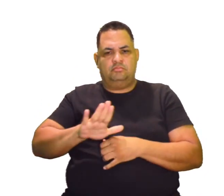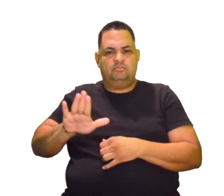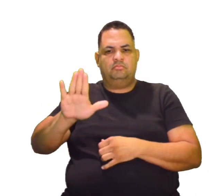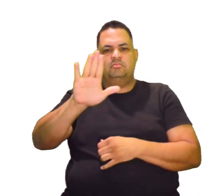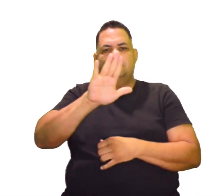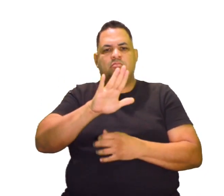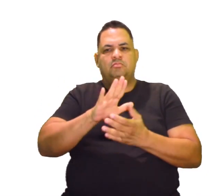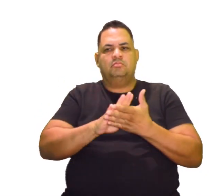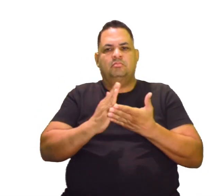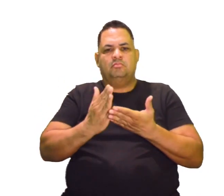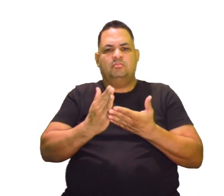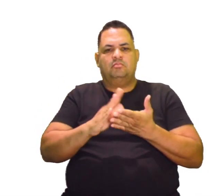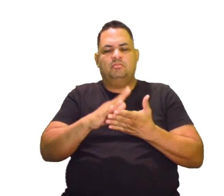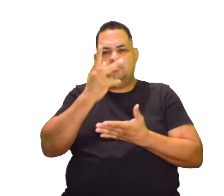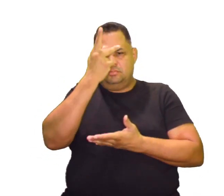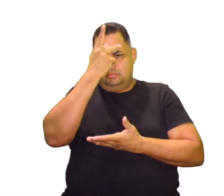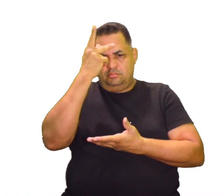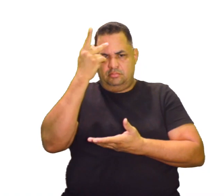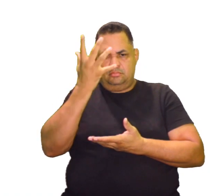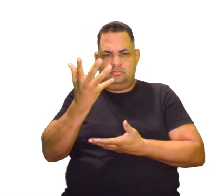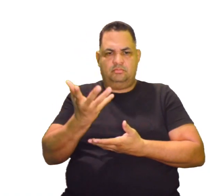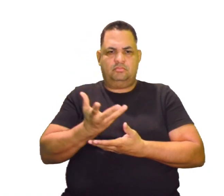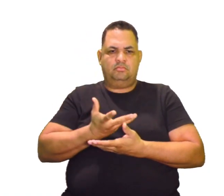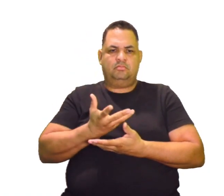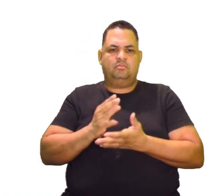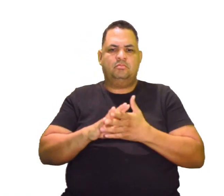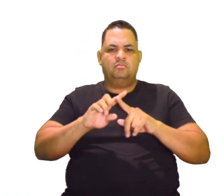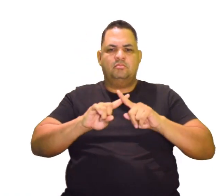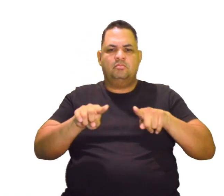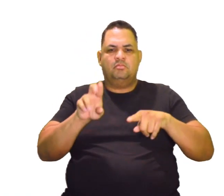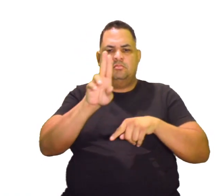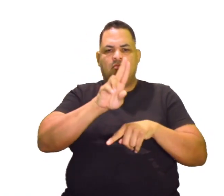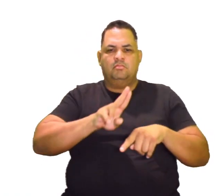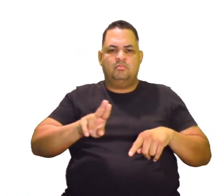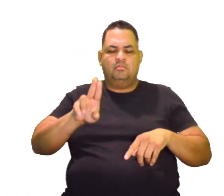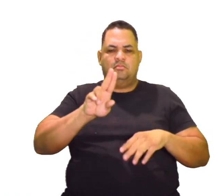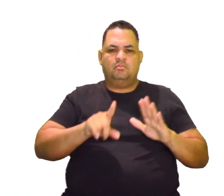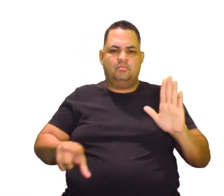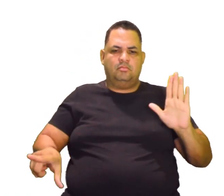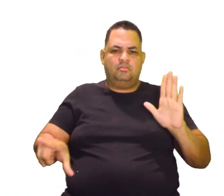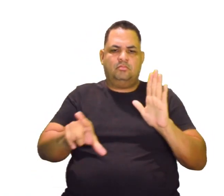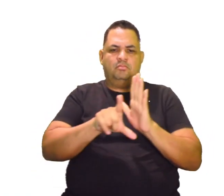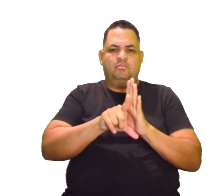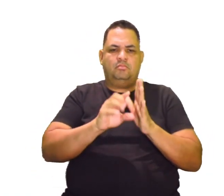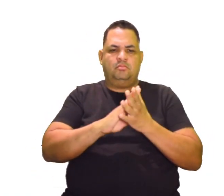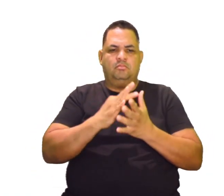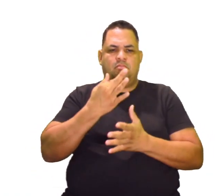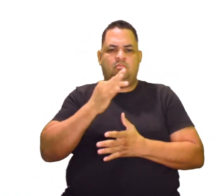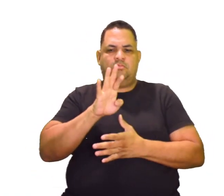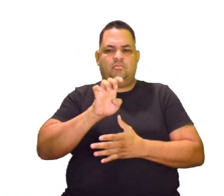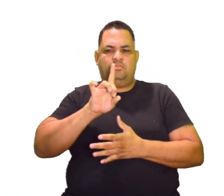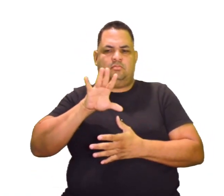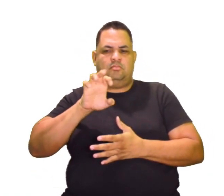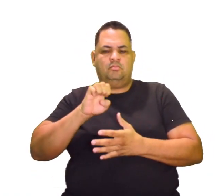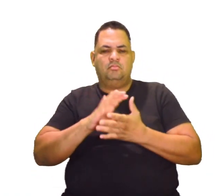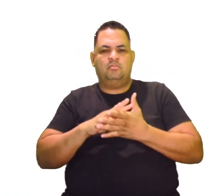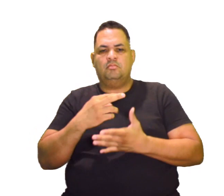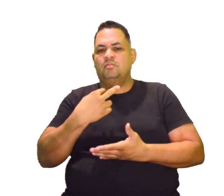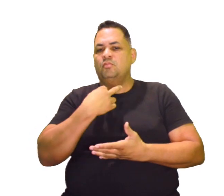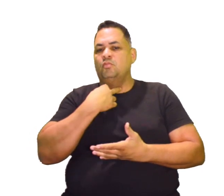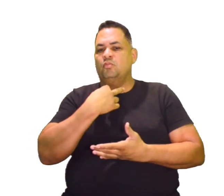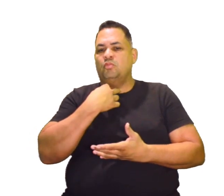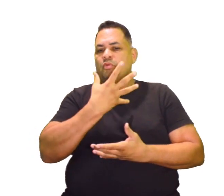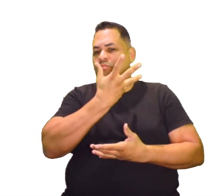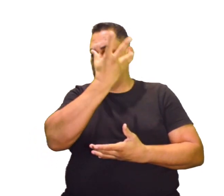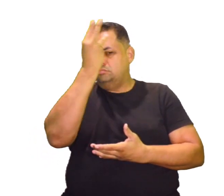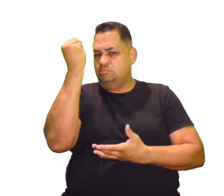de alguma pessoa que você queira, porém, utilizando a lei da frontalidade. Não esqueça de dar um colorido